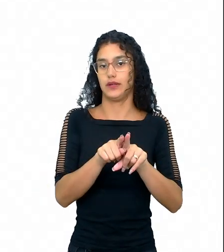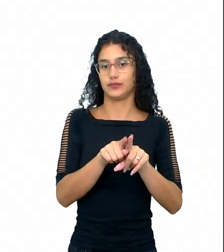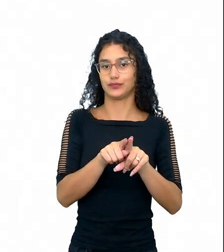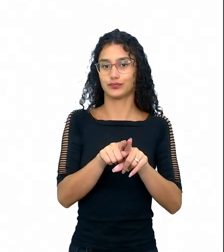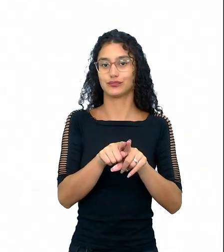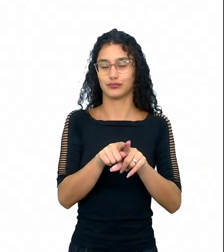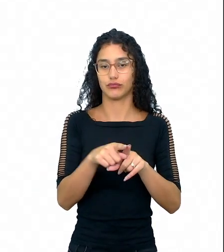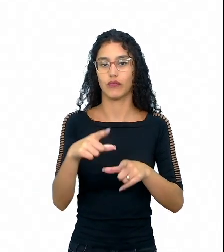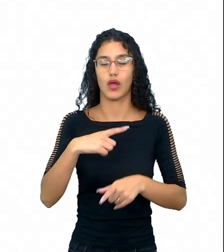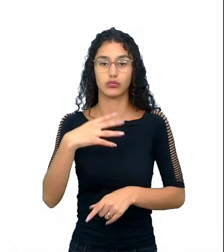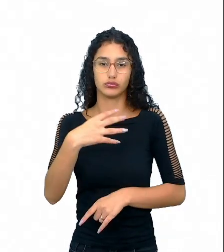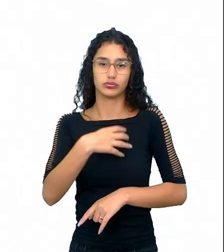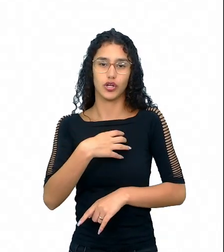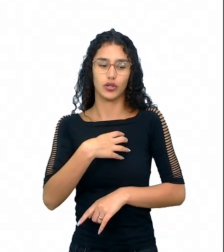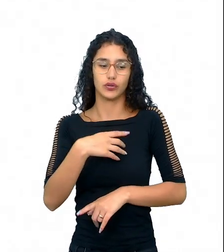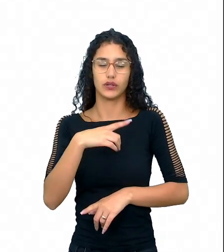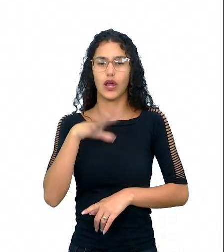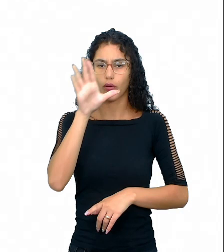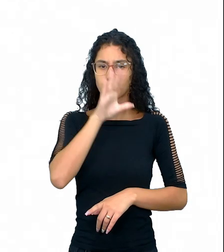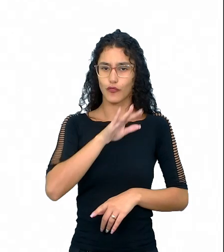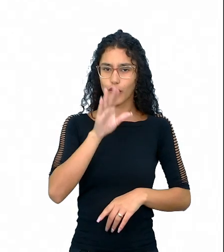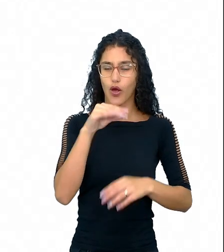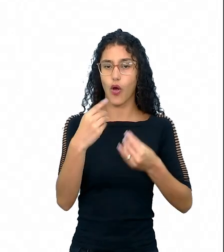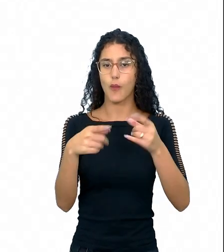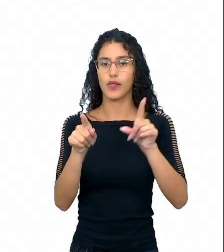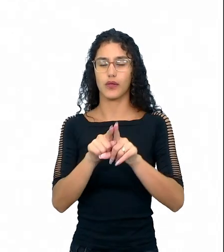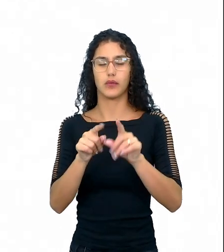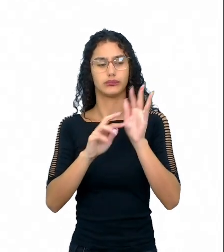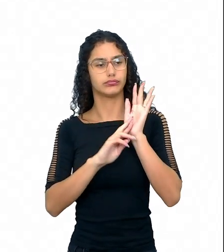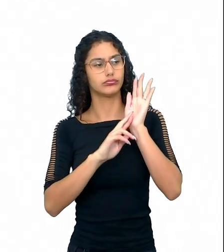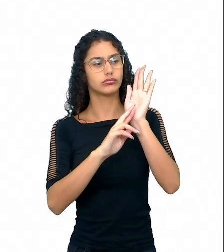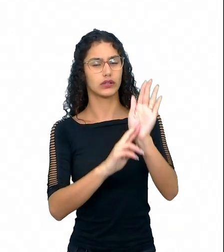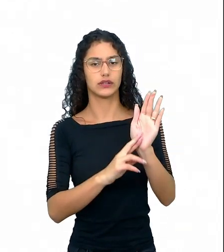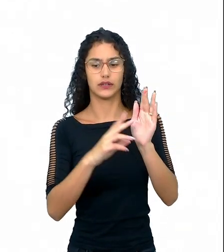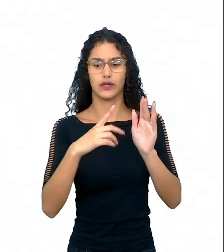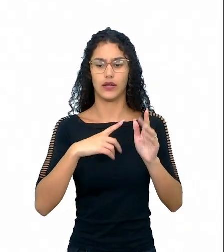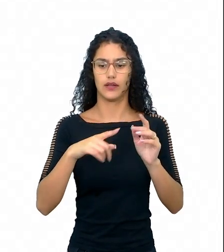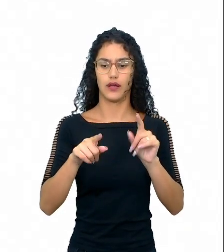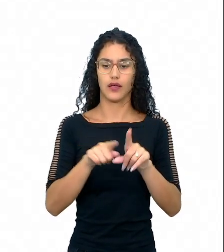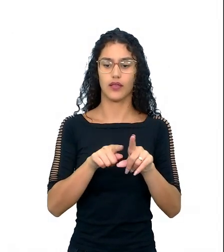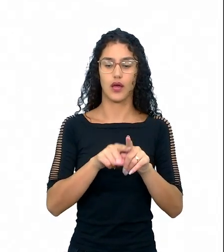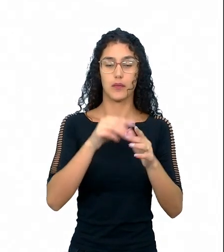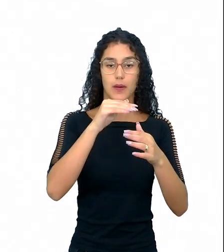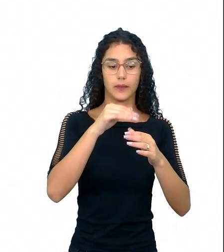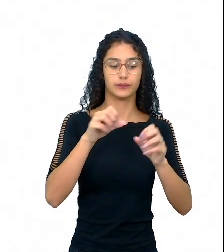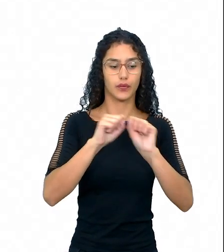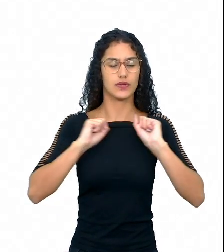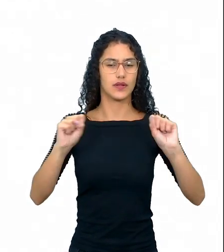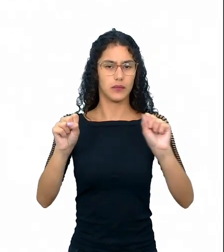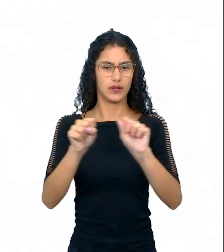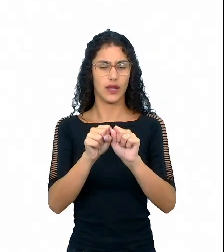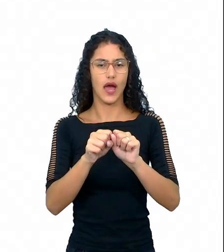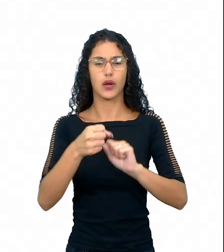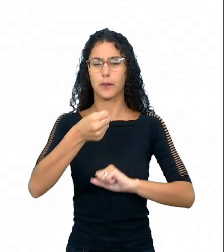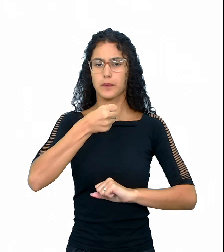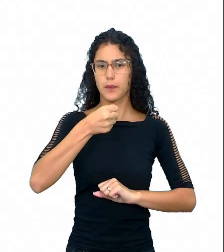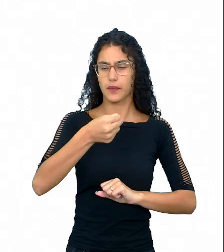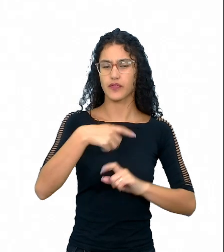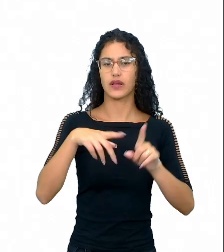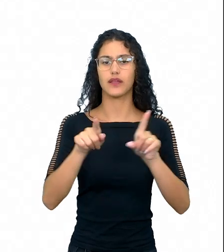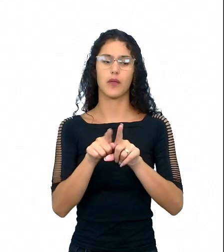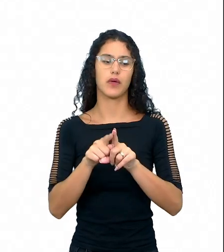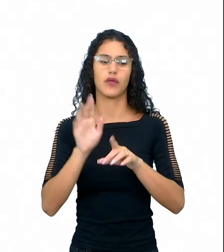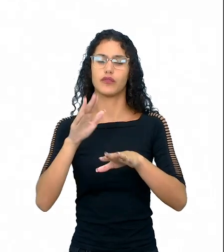essa forma, tanto no falar, quando se apresentam em seminários, em entrevistas, né?